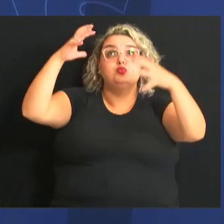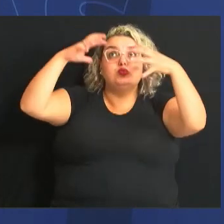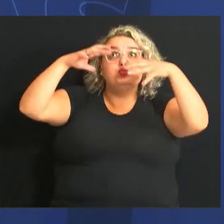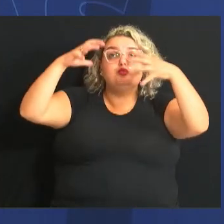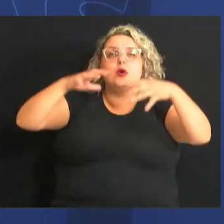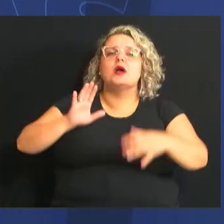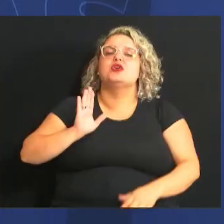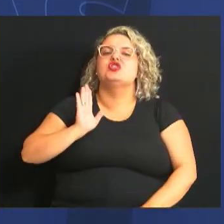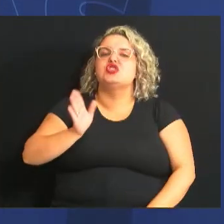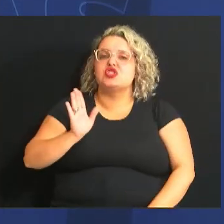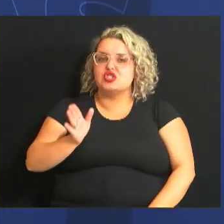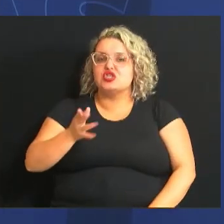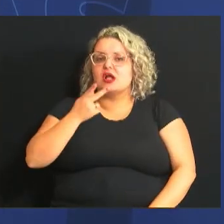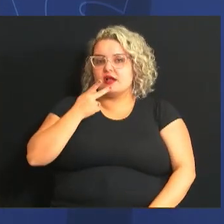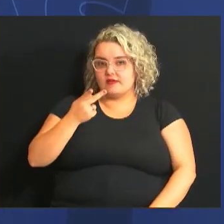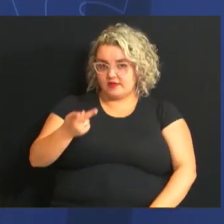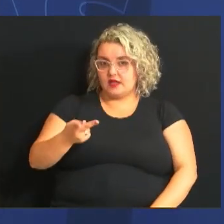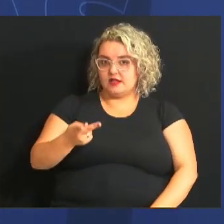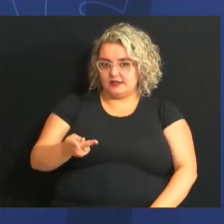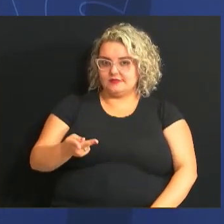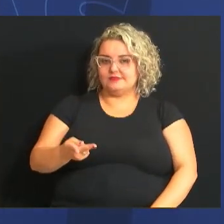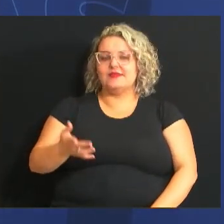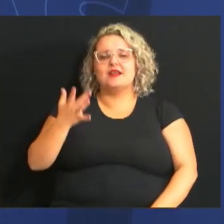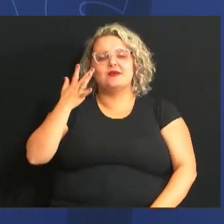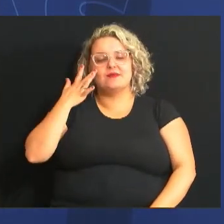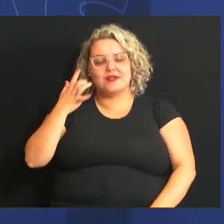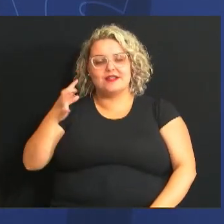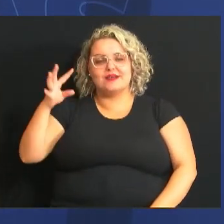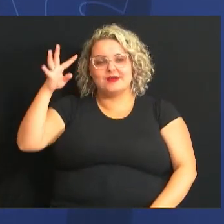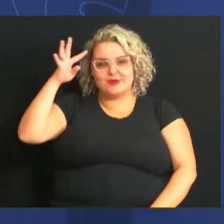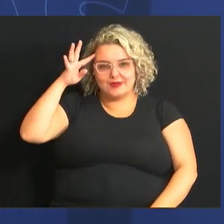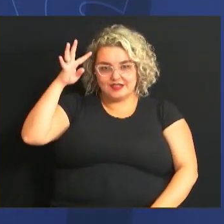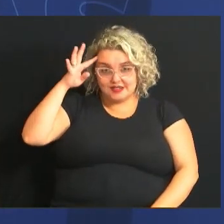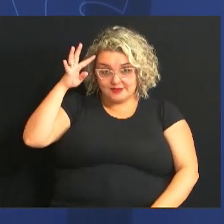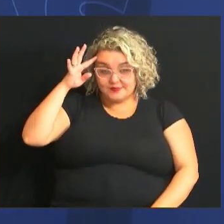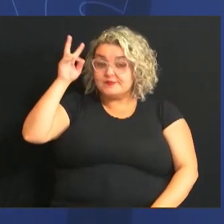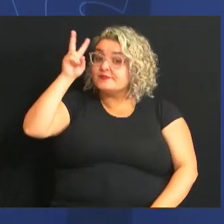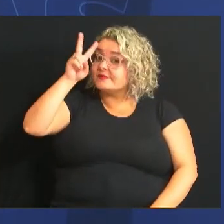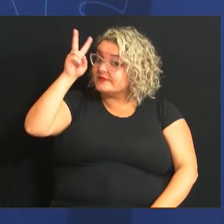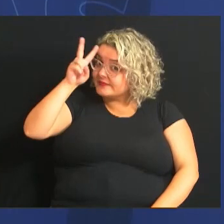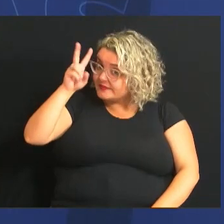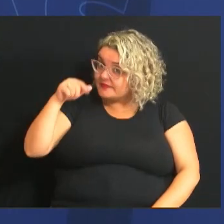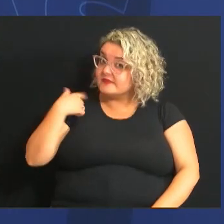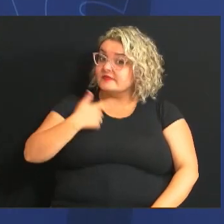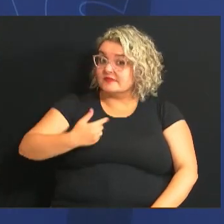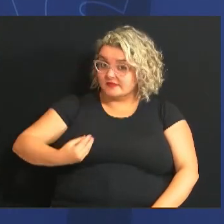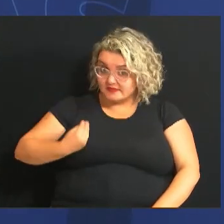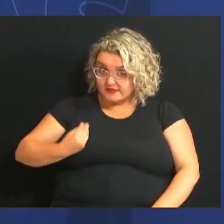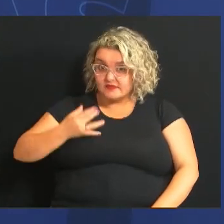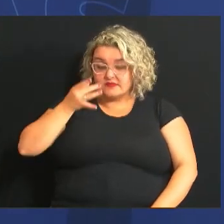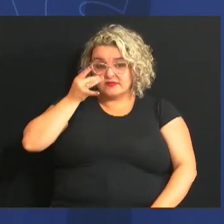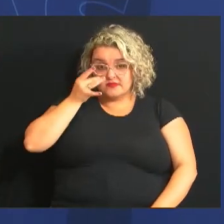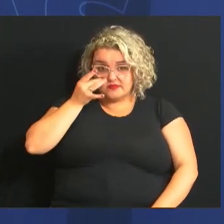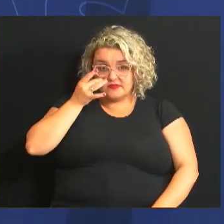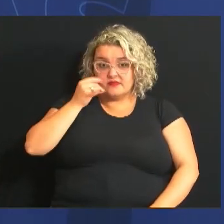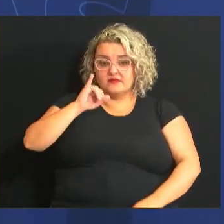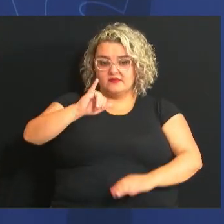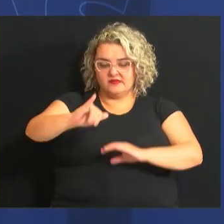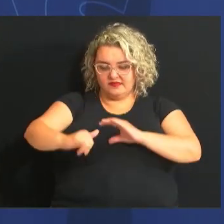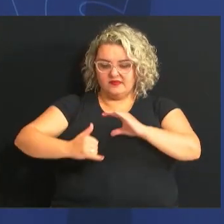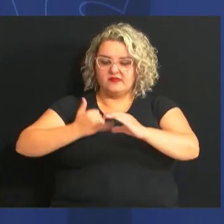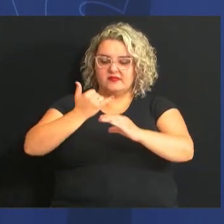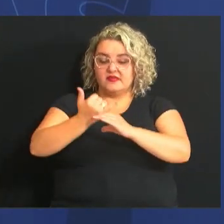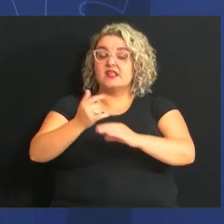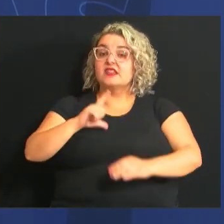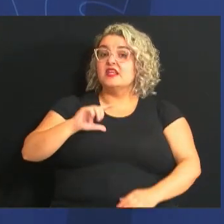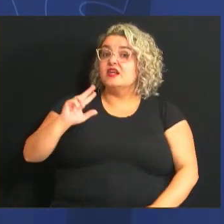previsão do tempo para amanhã, quarta-feira. Lembrando que nós estamos ao vivo também pelo nosso YouTube, tem o chat ao vivo